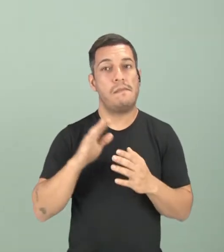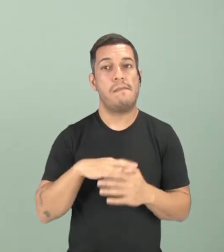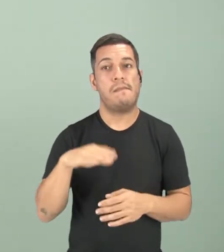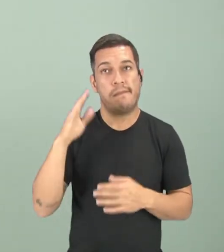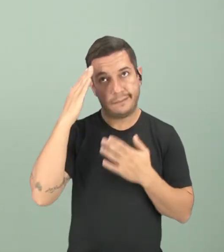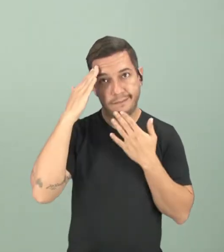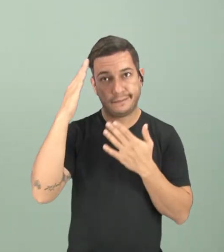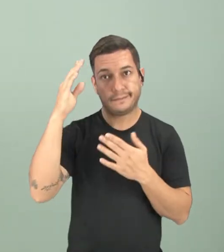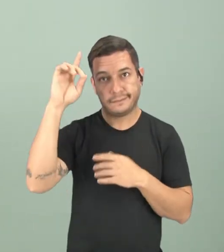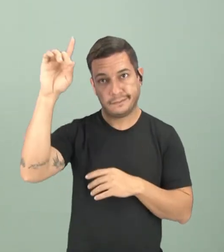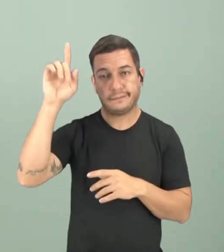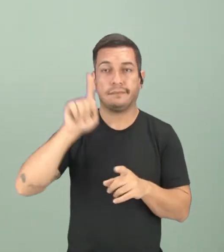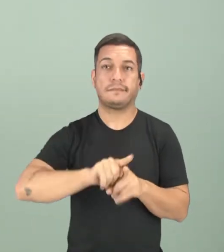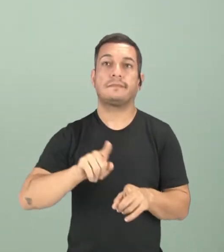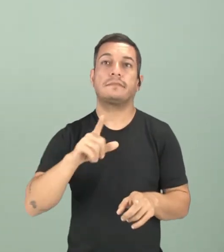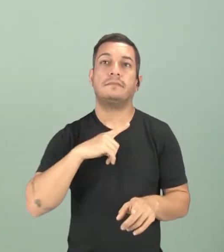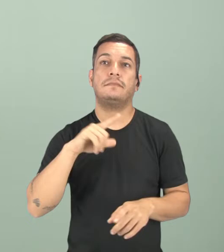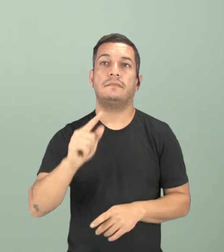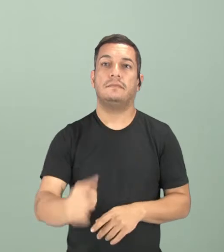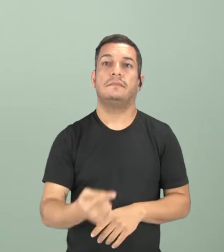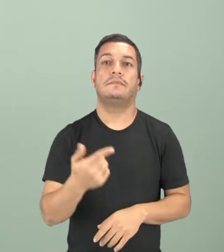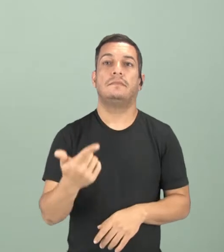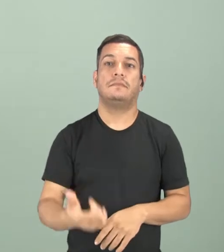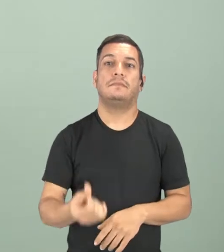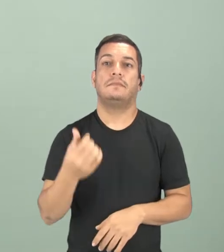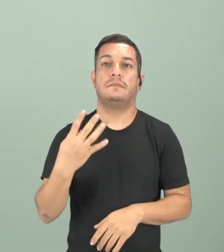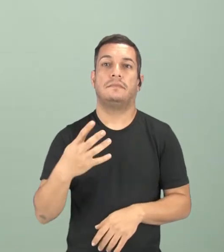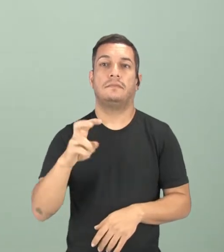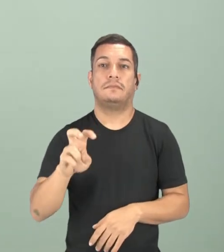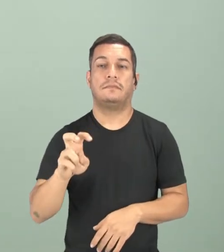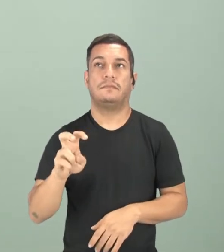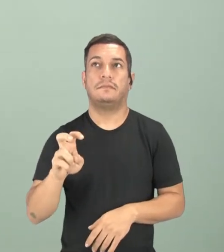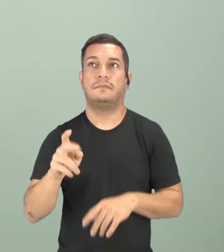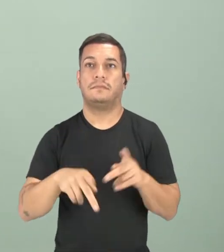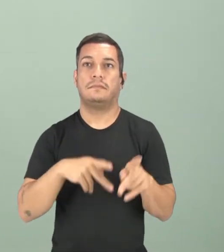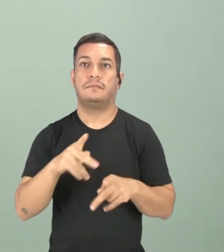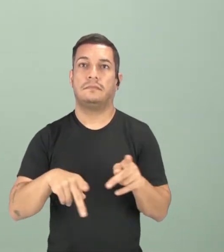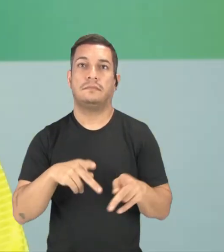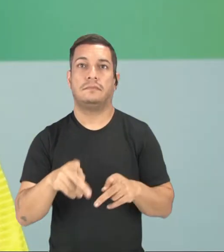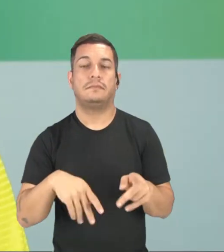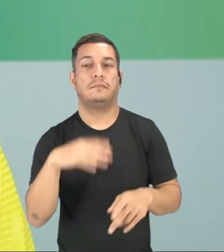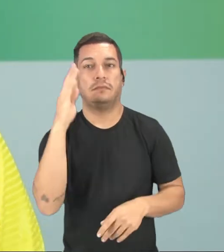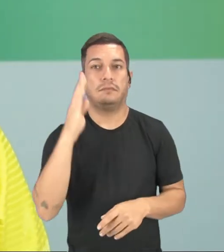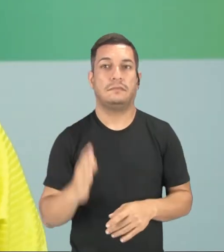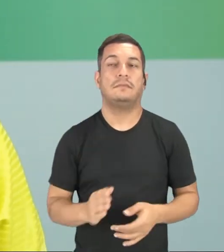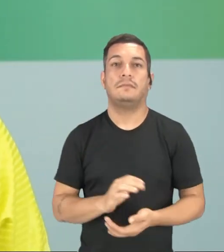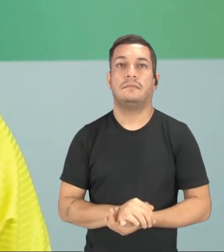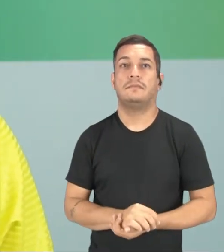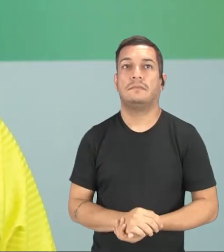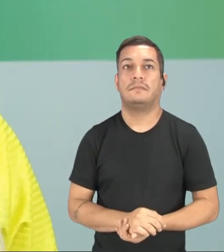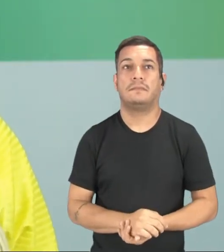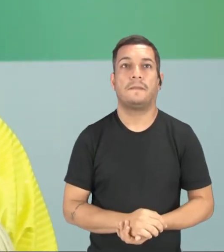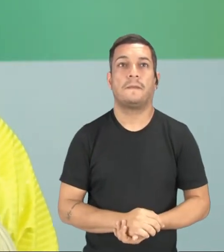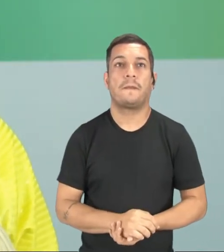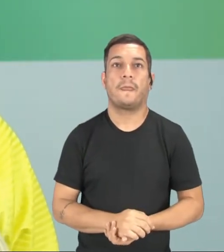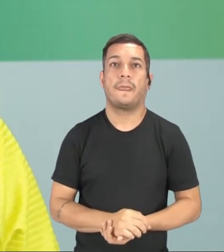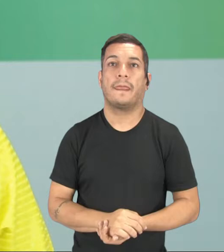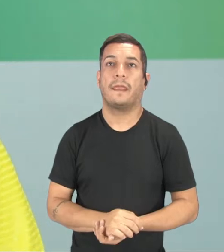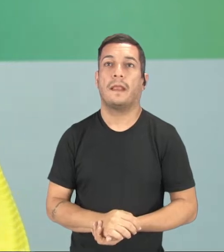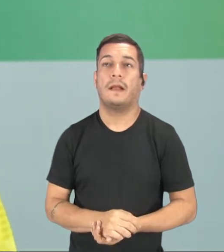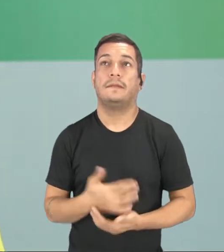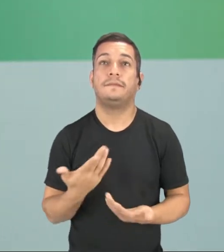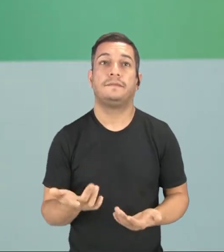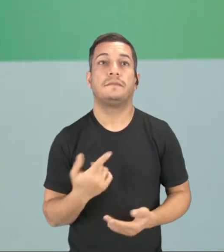que, graças a Deus, nós temos aqui, com um número de 1.645 em população no Brasil.